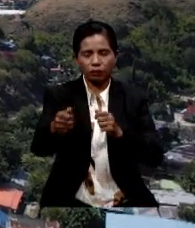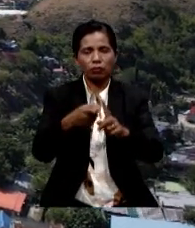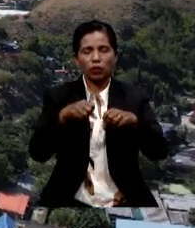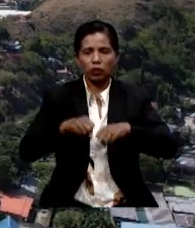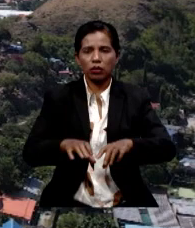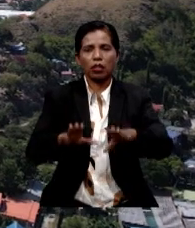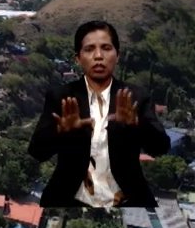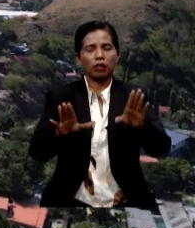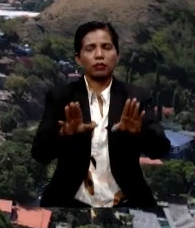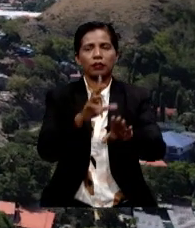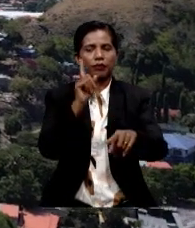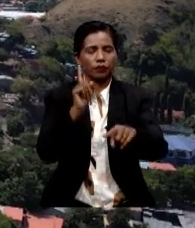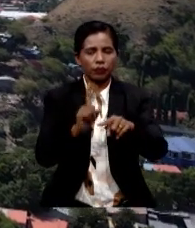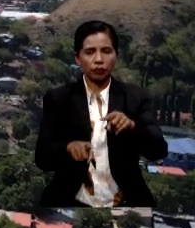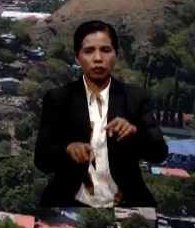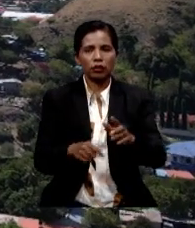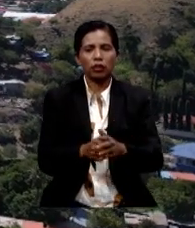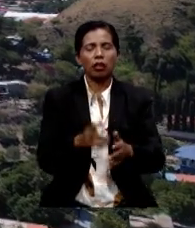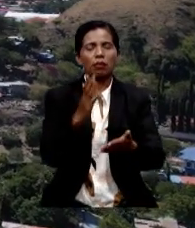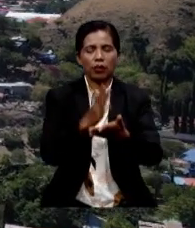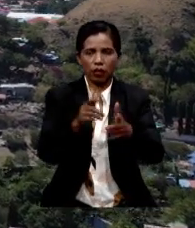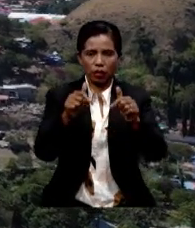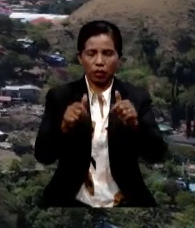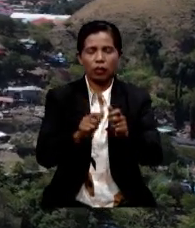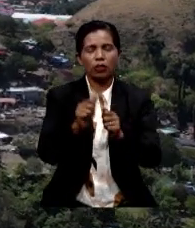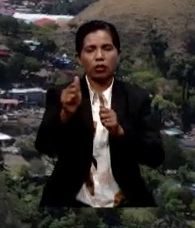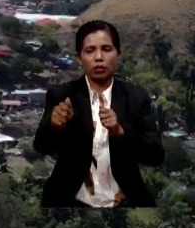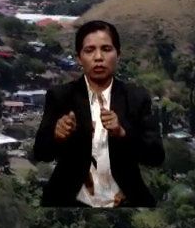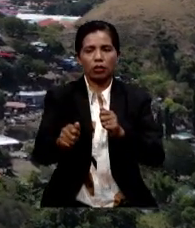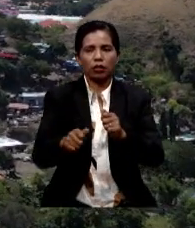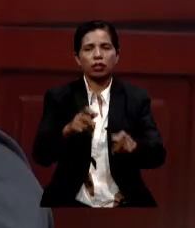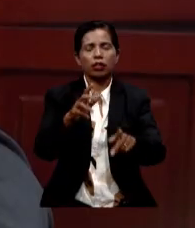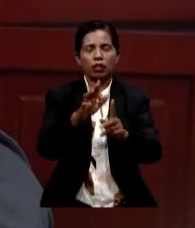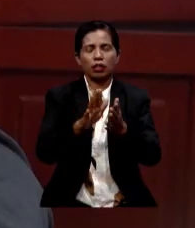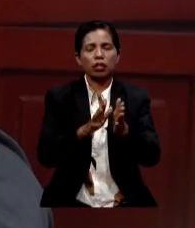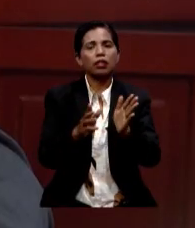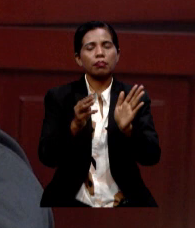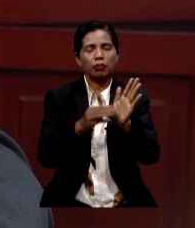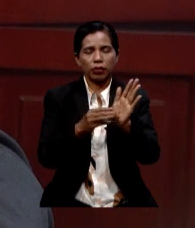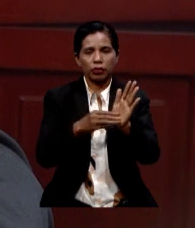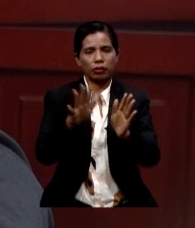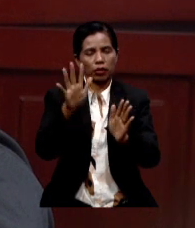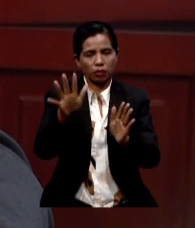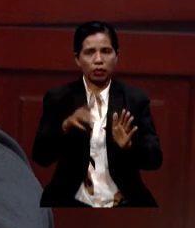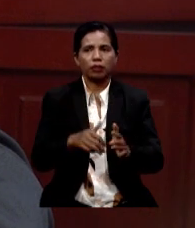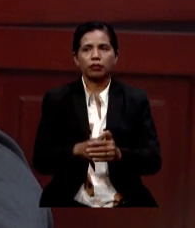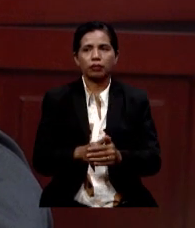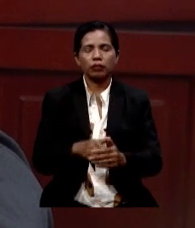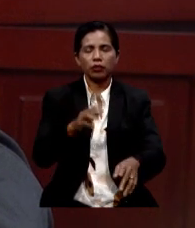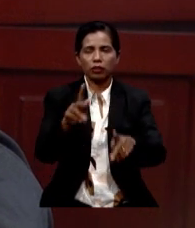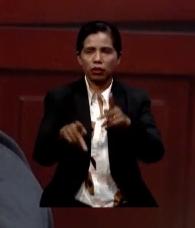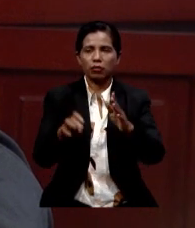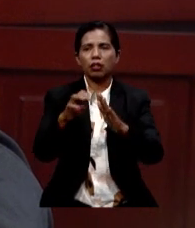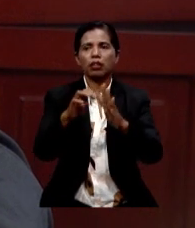ne tasi ibu ne la lora bako mai para ida ne kusine mai liur ne 50 metros ne domino publiko di